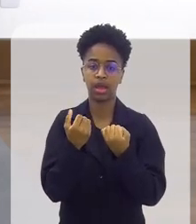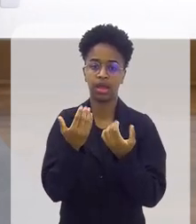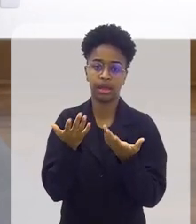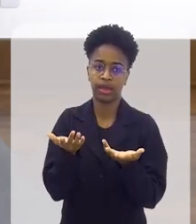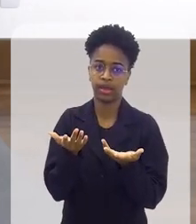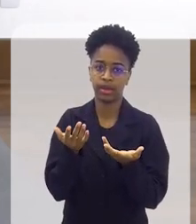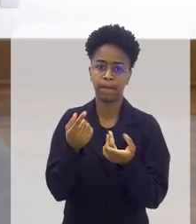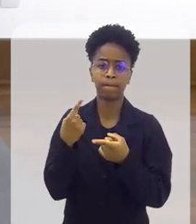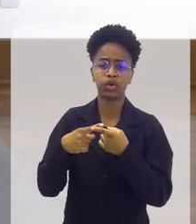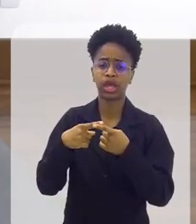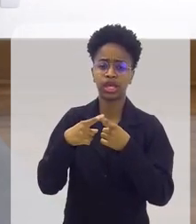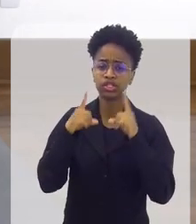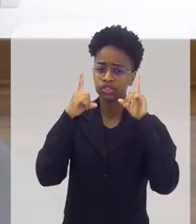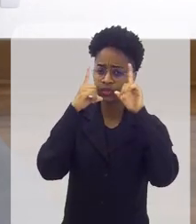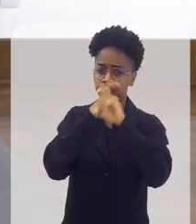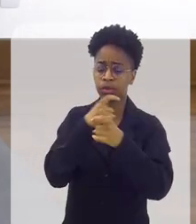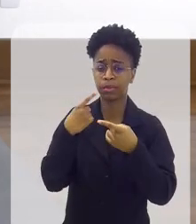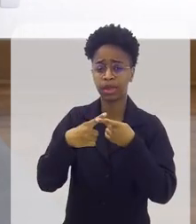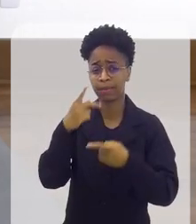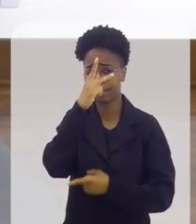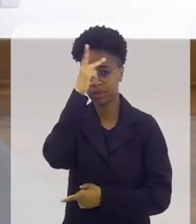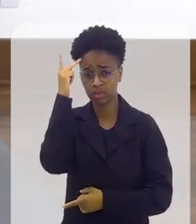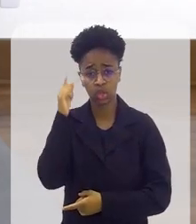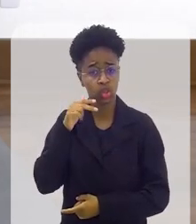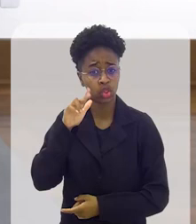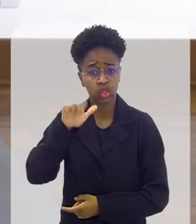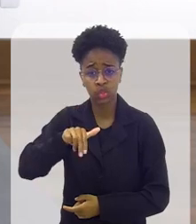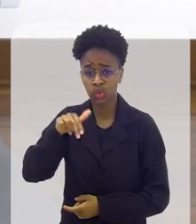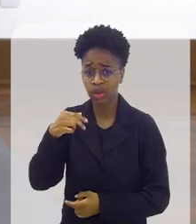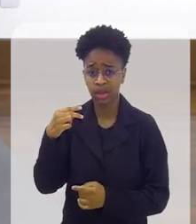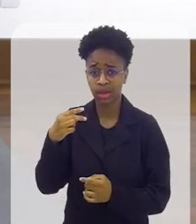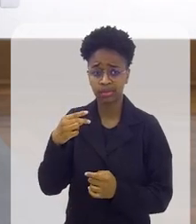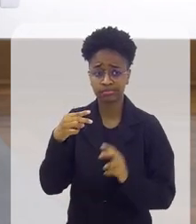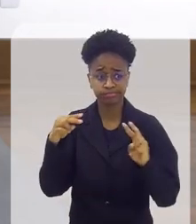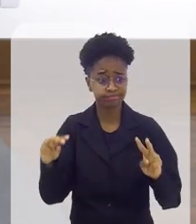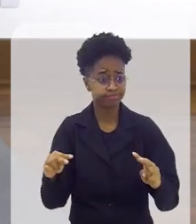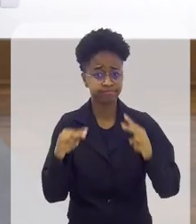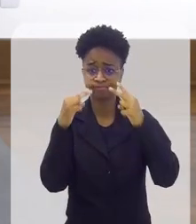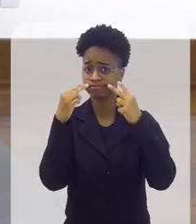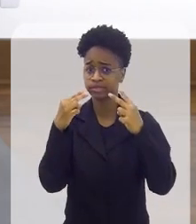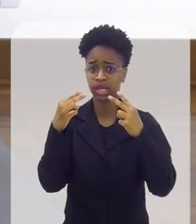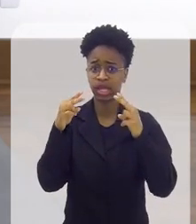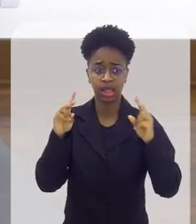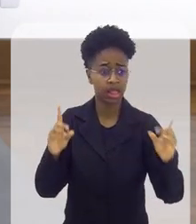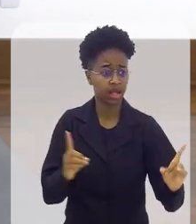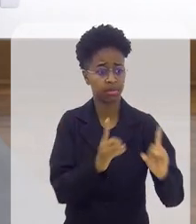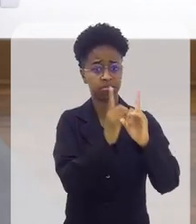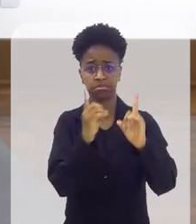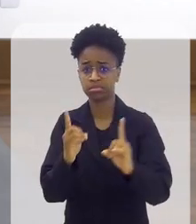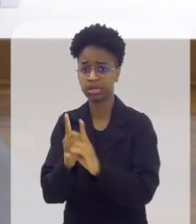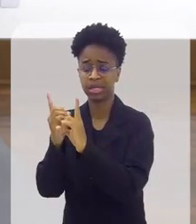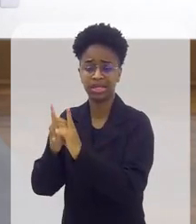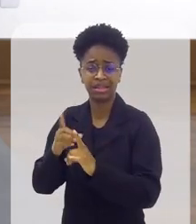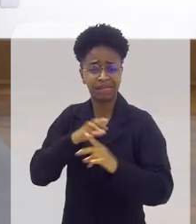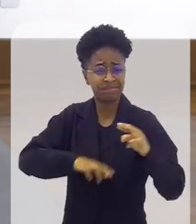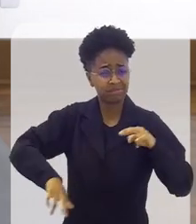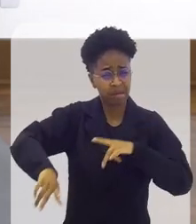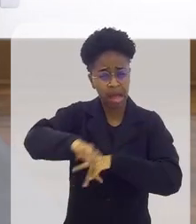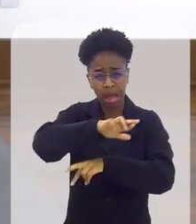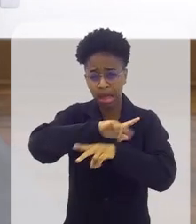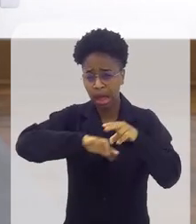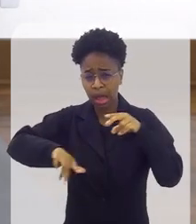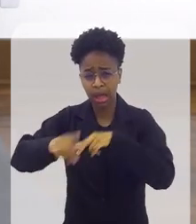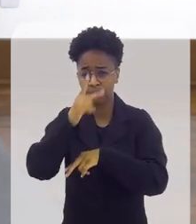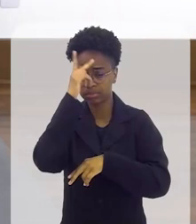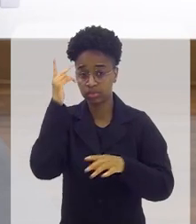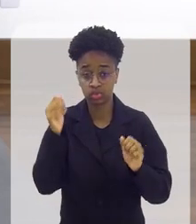gente. Por que ele é complexo? Porque as pessoas nunca nos viram assim, como ver a diversidade